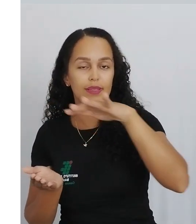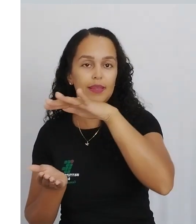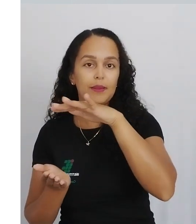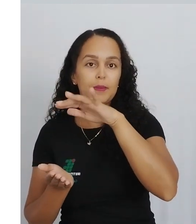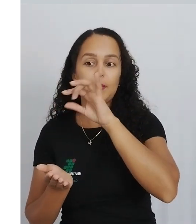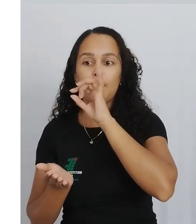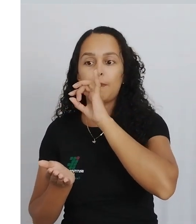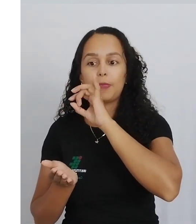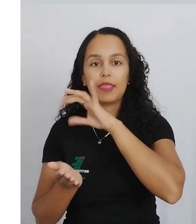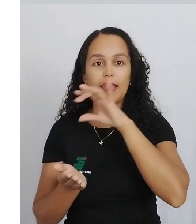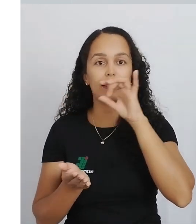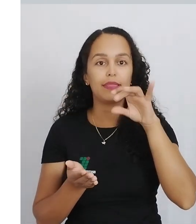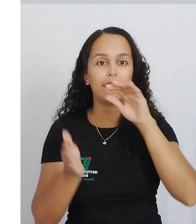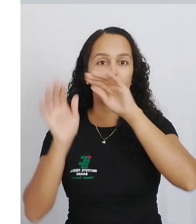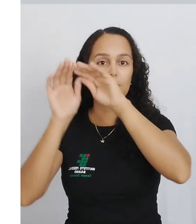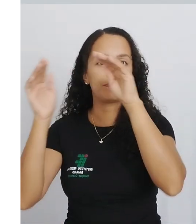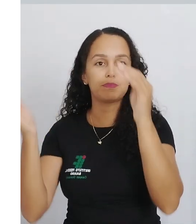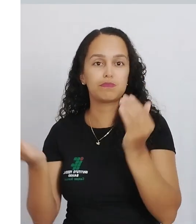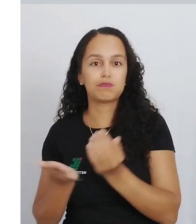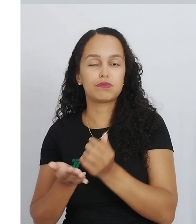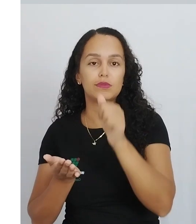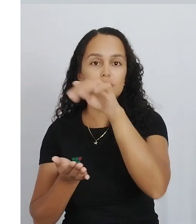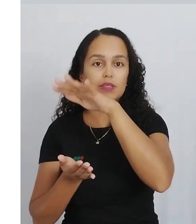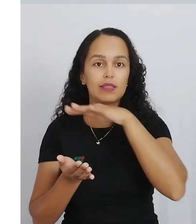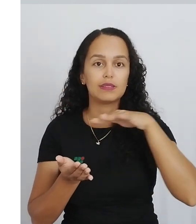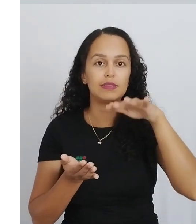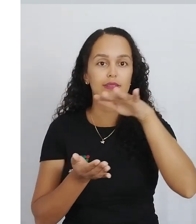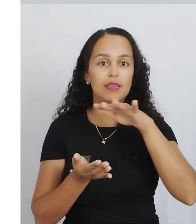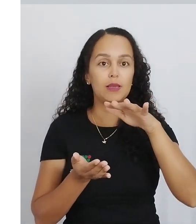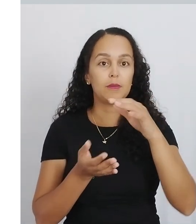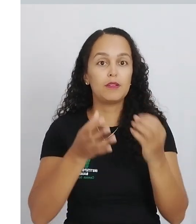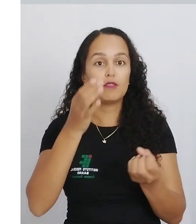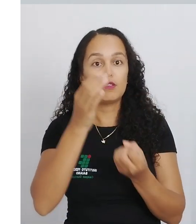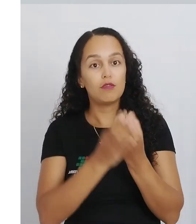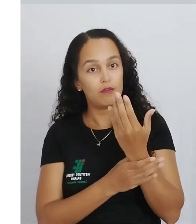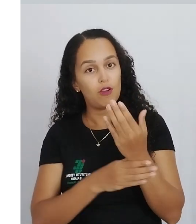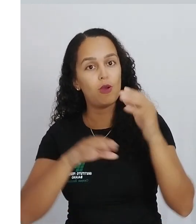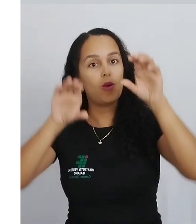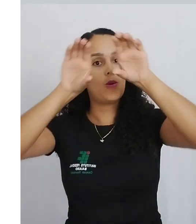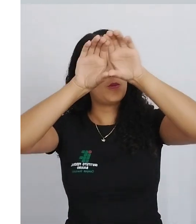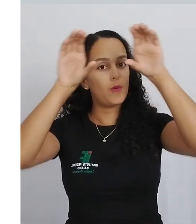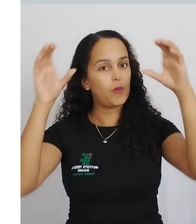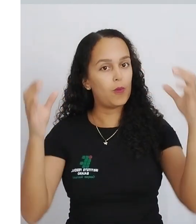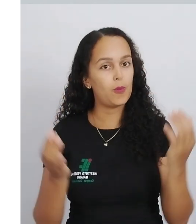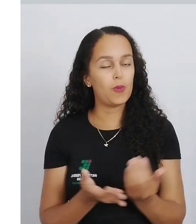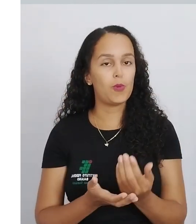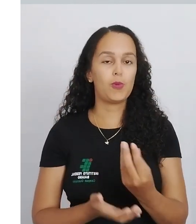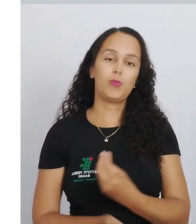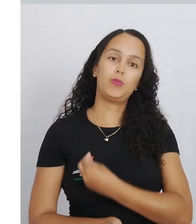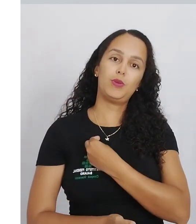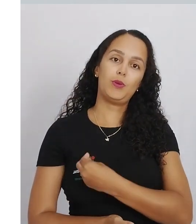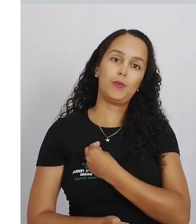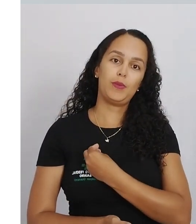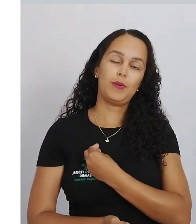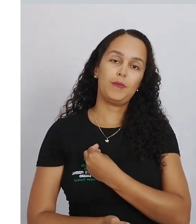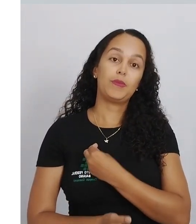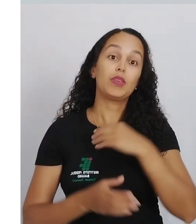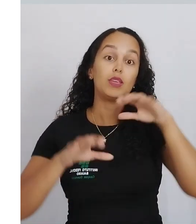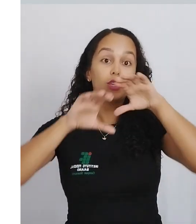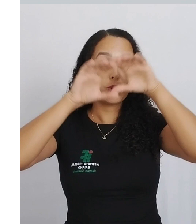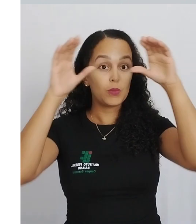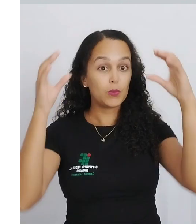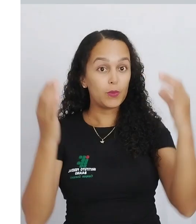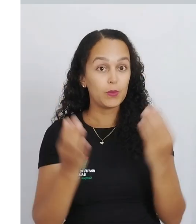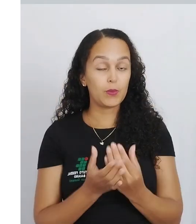vai gerar o que a gente pode chamar também de bioma. E o conjunto desses ecossistemas ou biomas vai formar o que nós